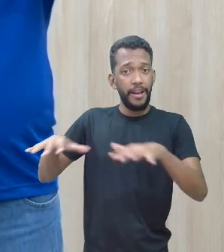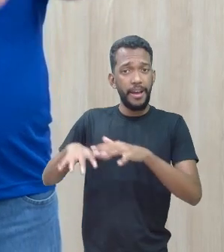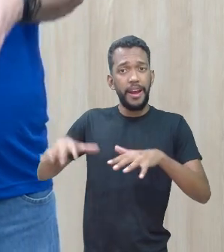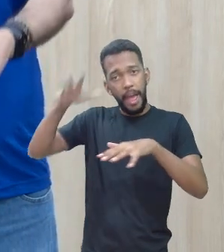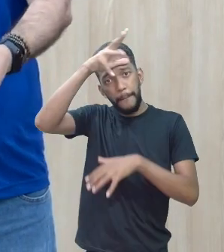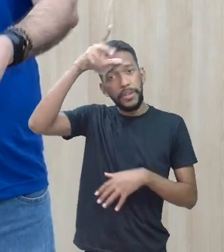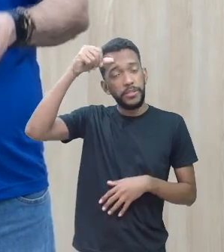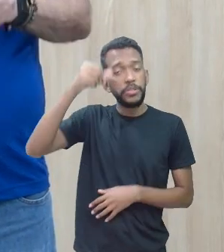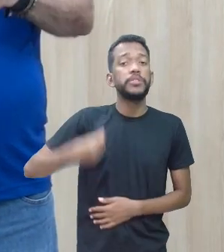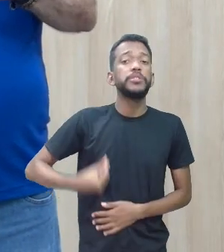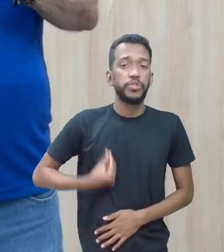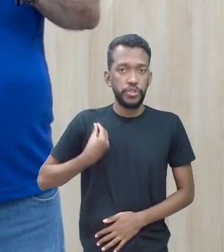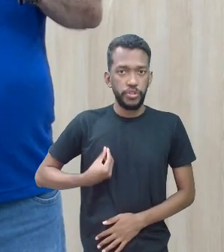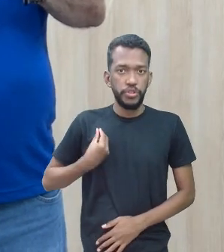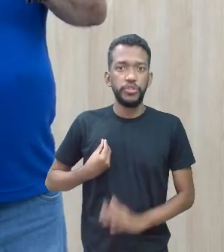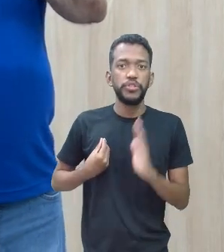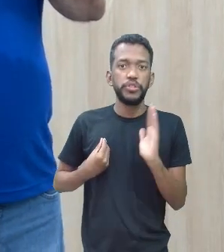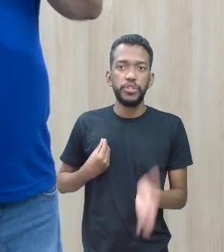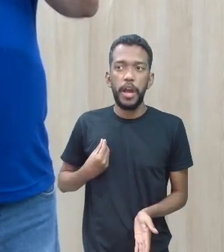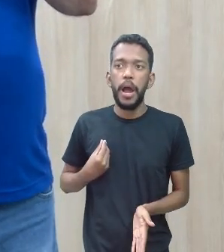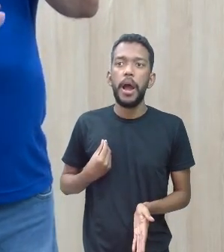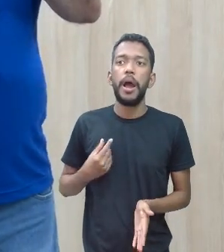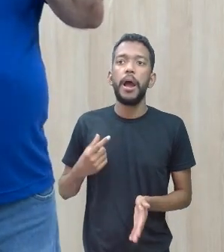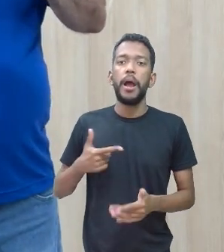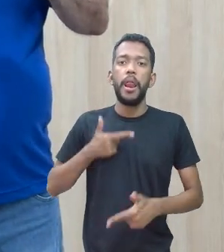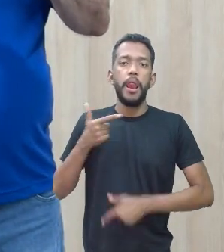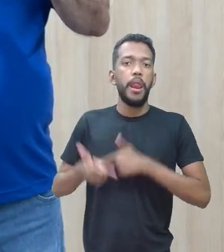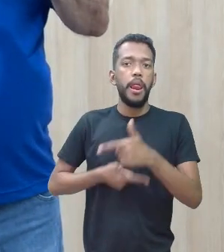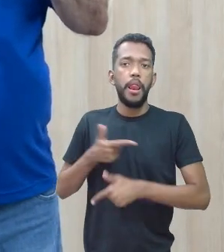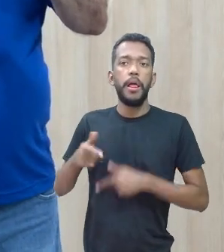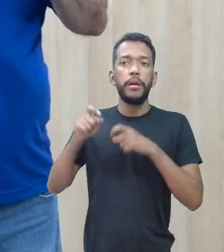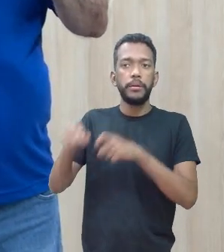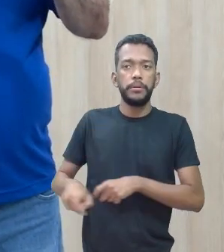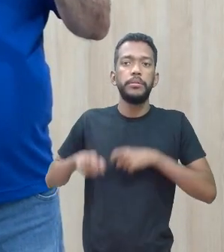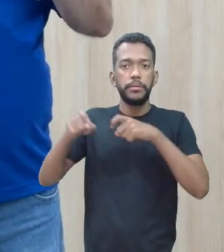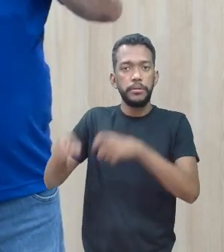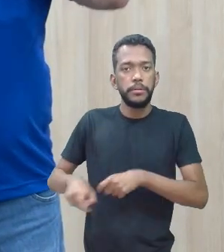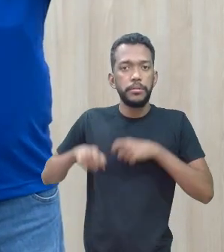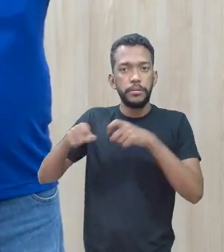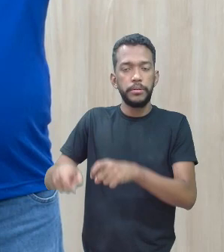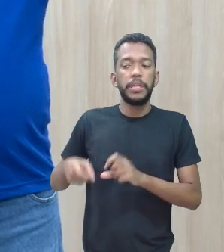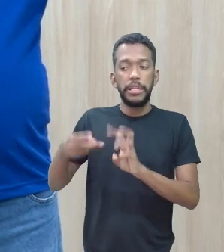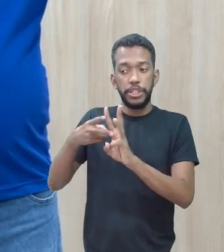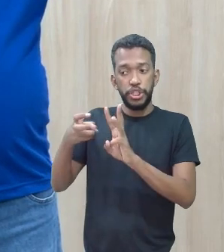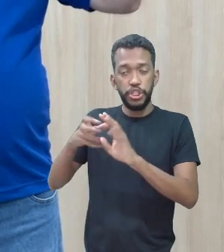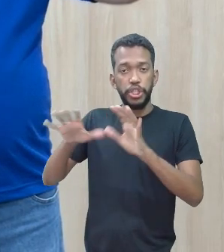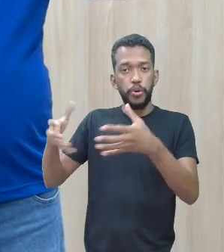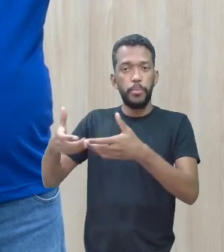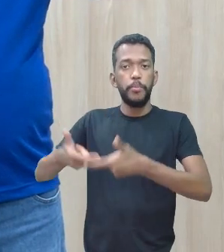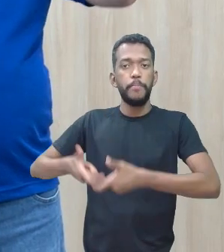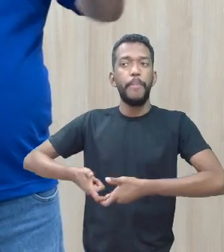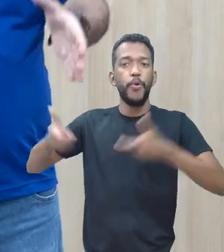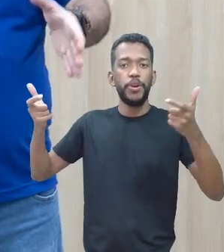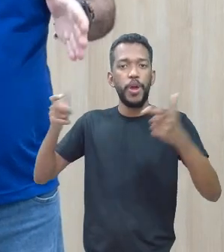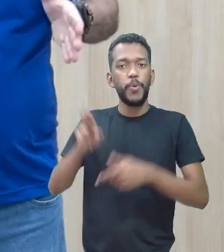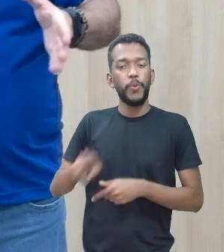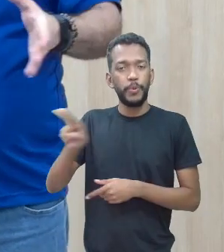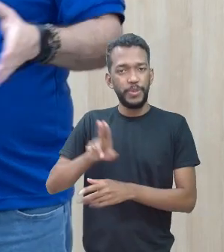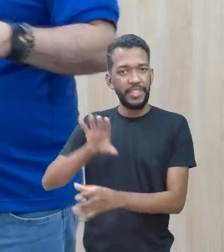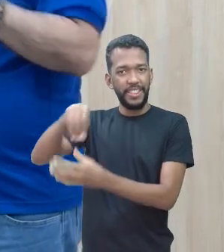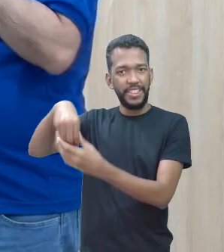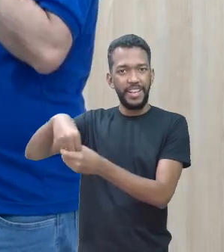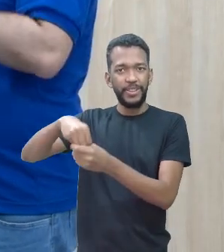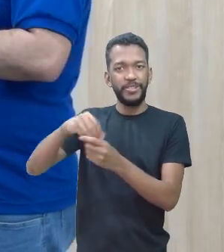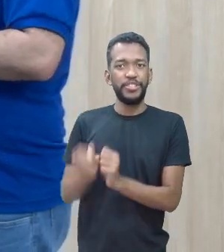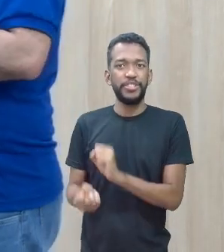onde existia essa mão de obra, né, indígena, em maioria, né, sendo utilizada na